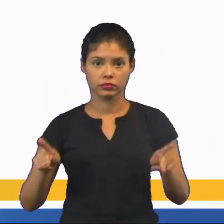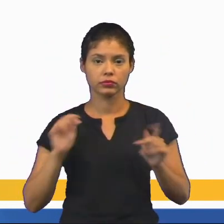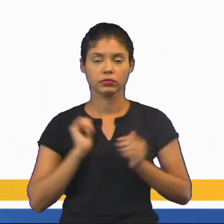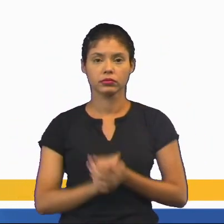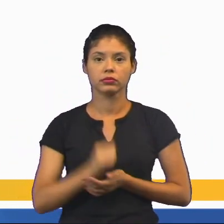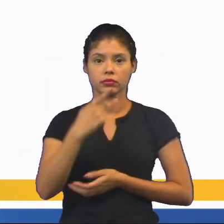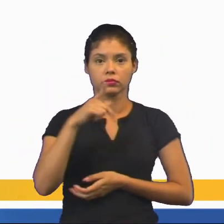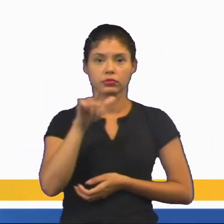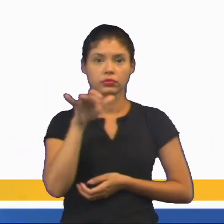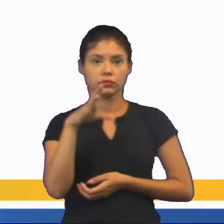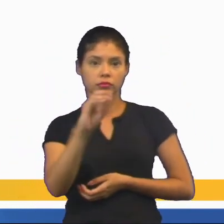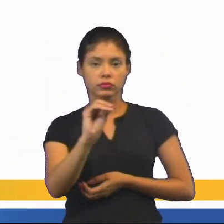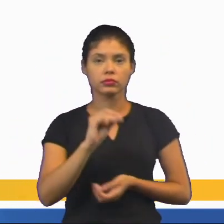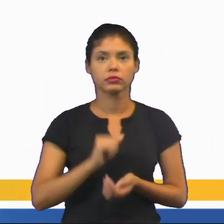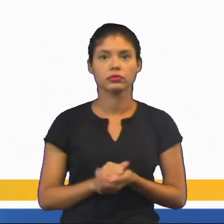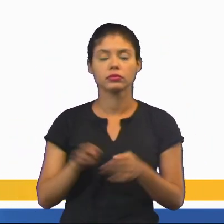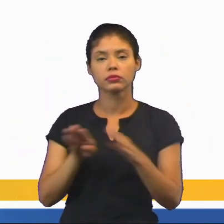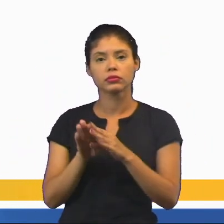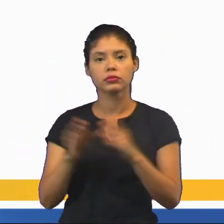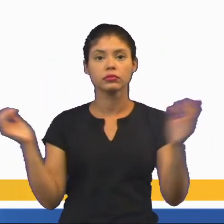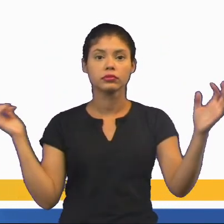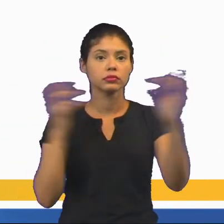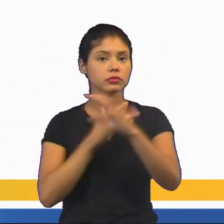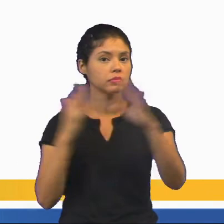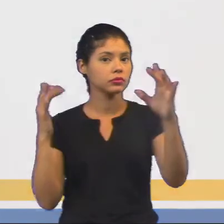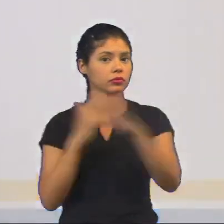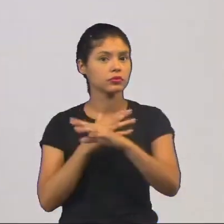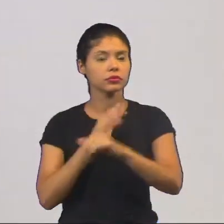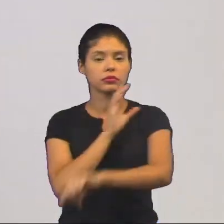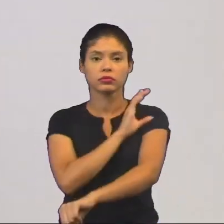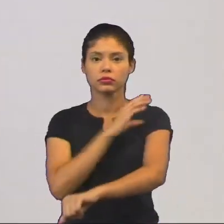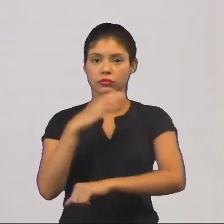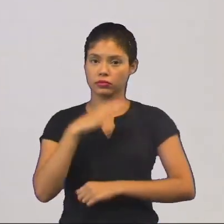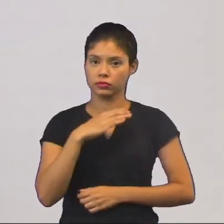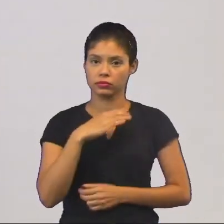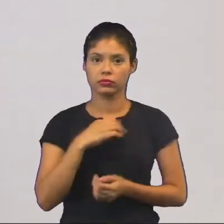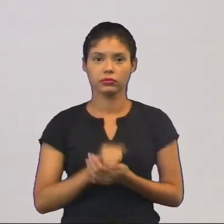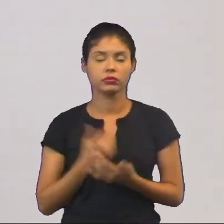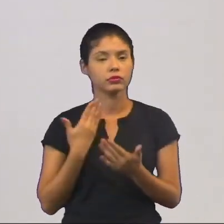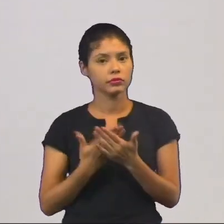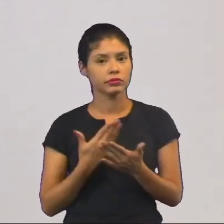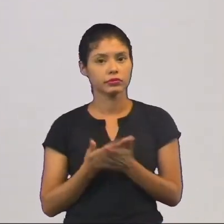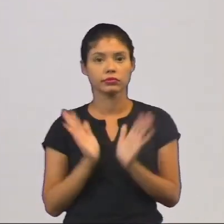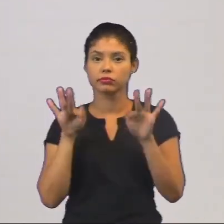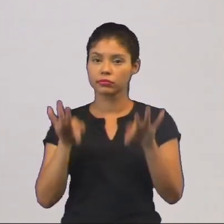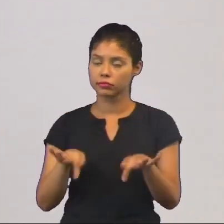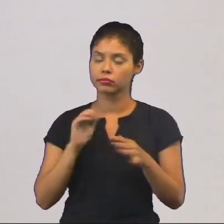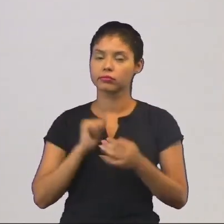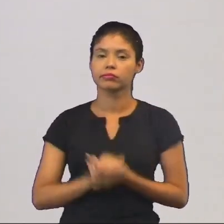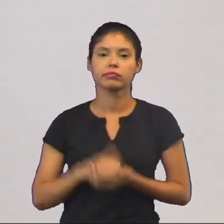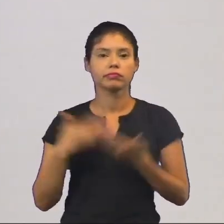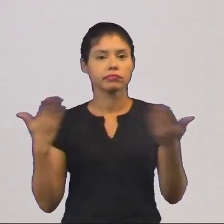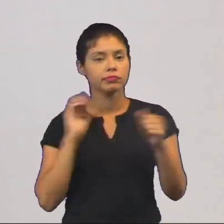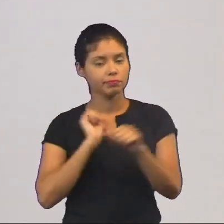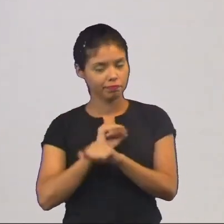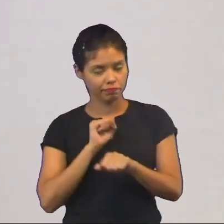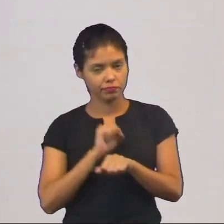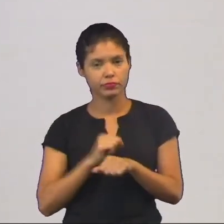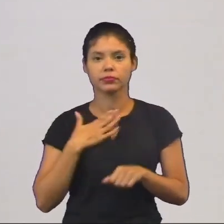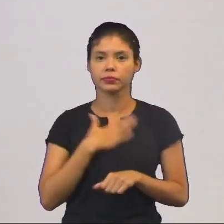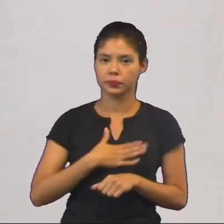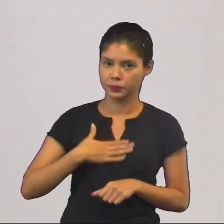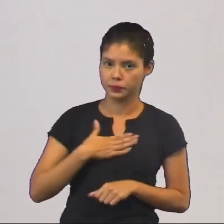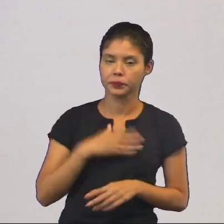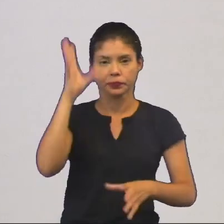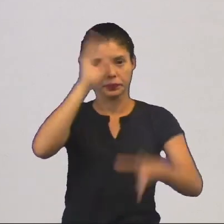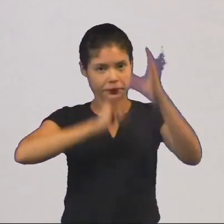imagem muito conhecida e também está no centro da nossa cidade. Turminha, a nossa aula está chegando ao fim. Eu espero que vocês tenham